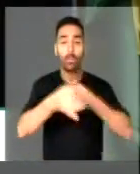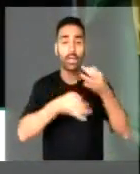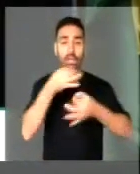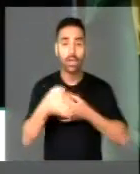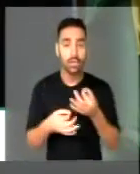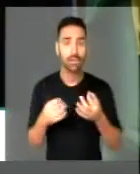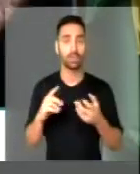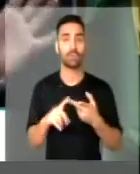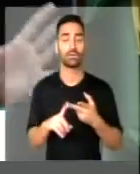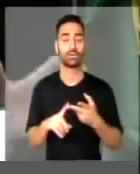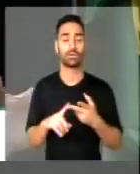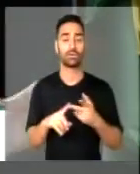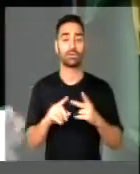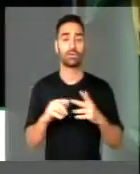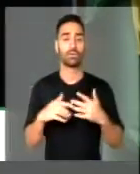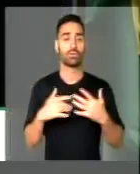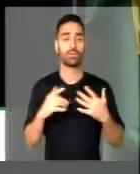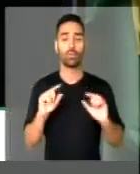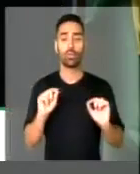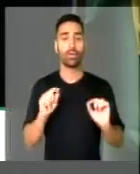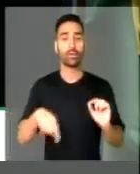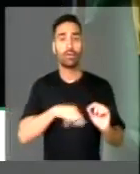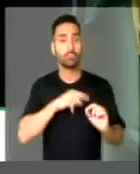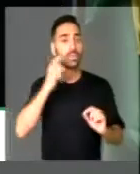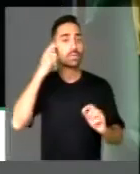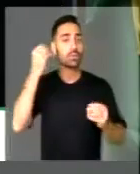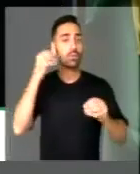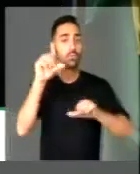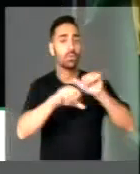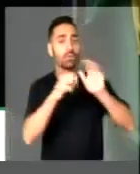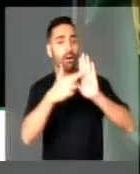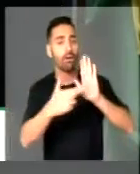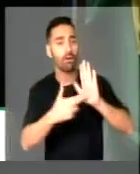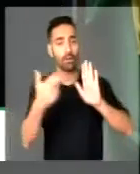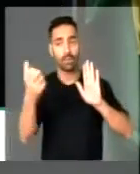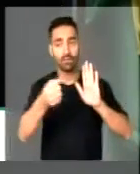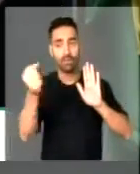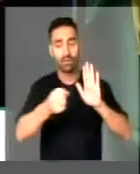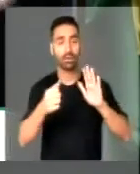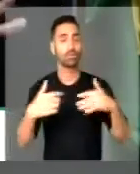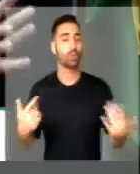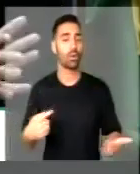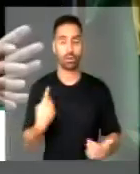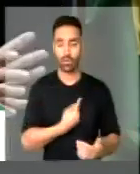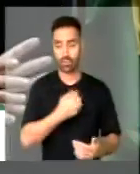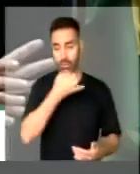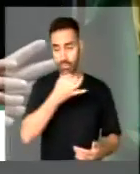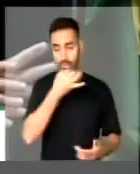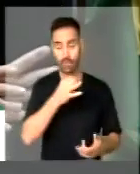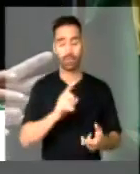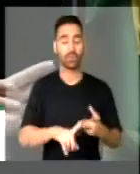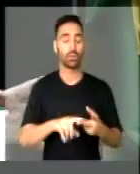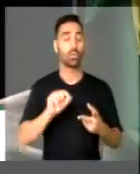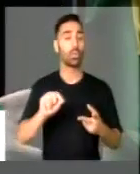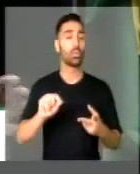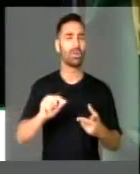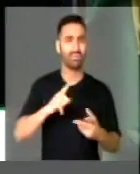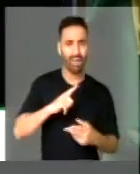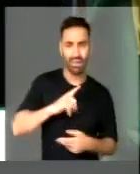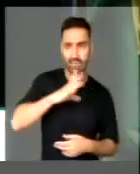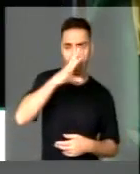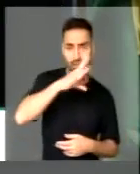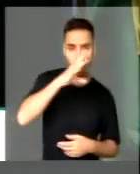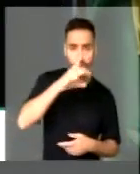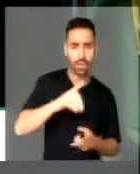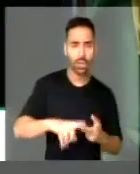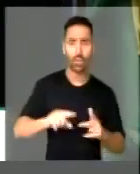que pensa, o que nós estamos pensando da reforma da Previdência, o que nós estamos achando que está exagerado e